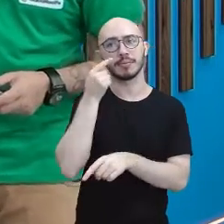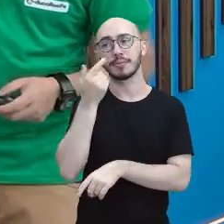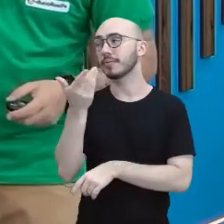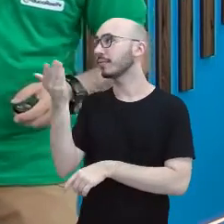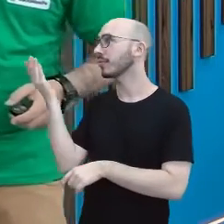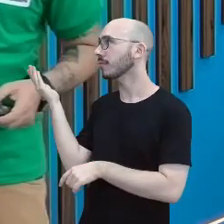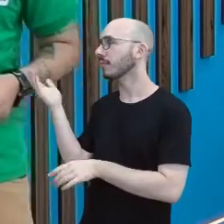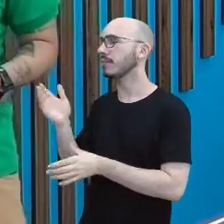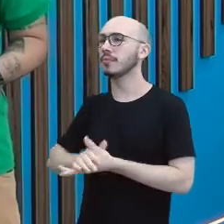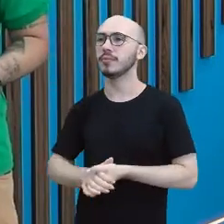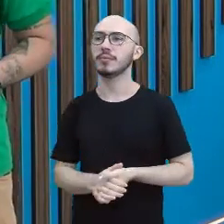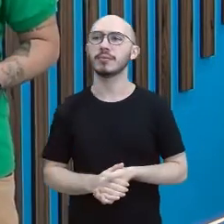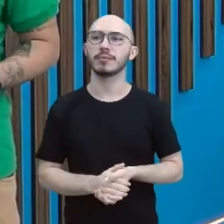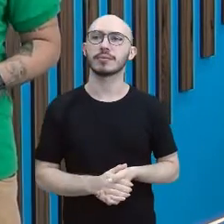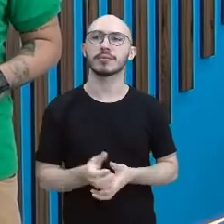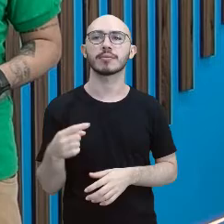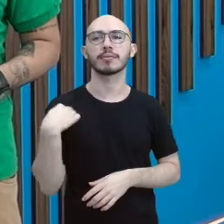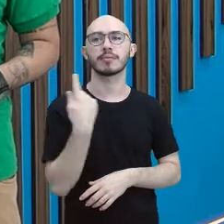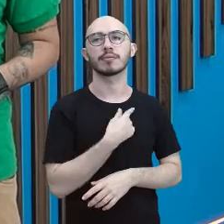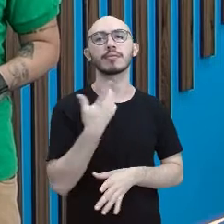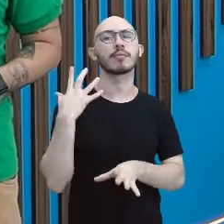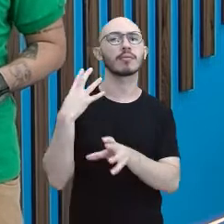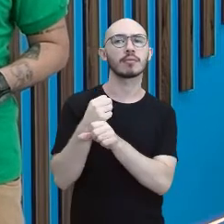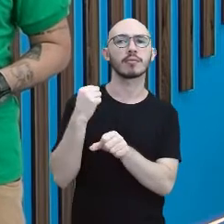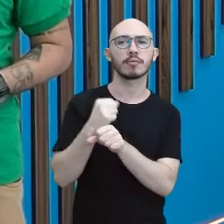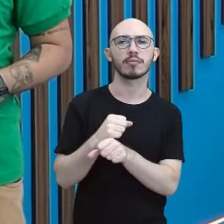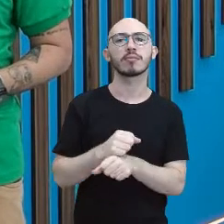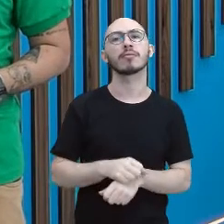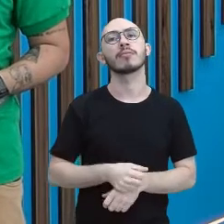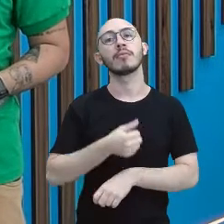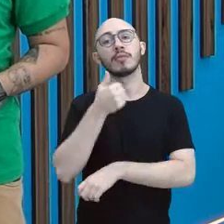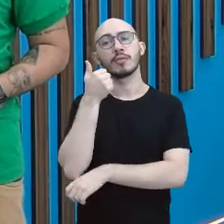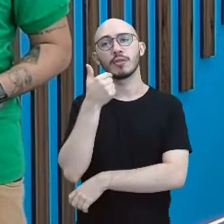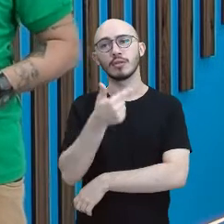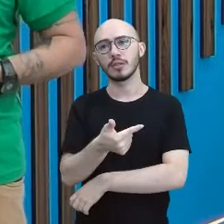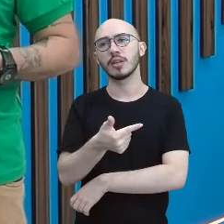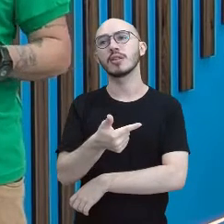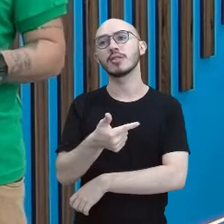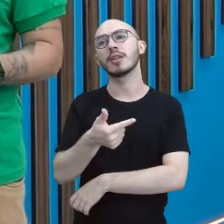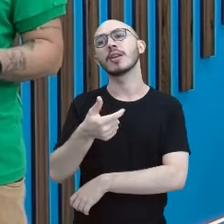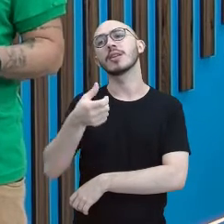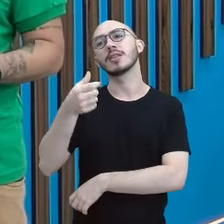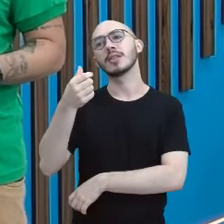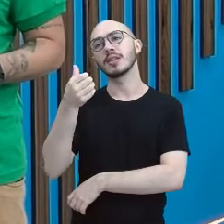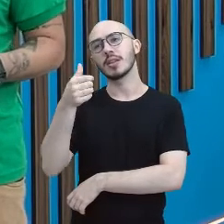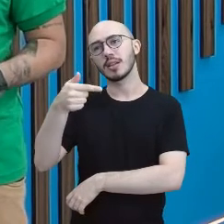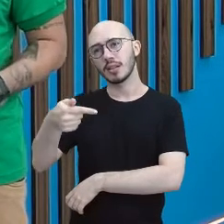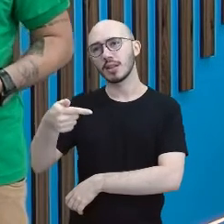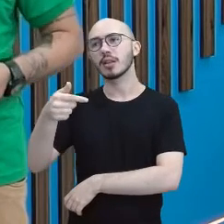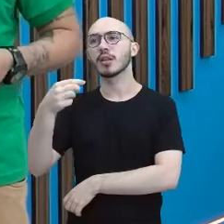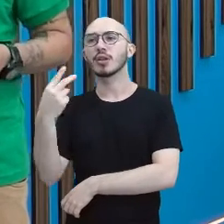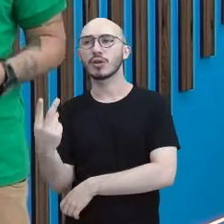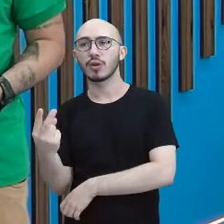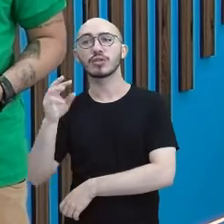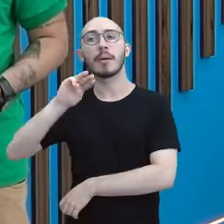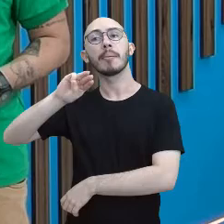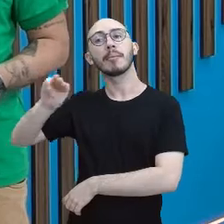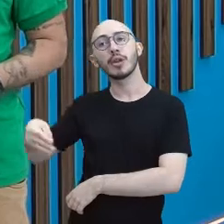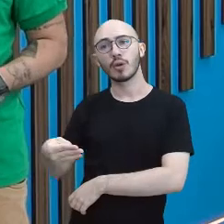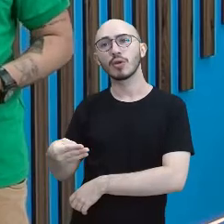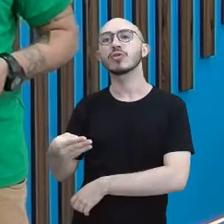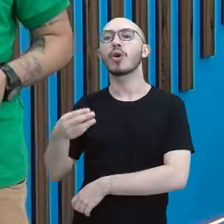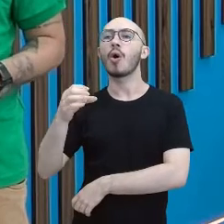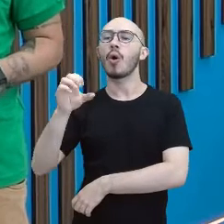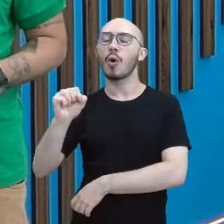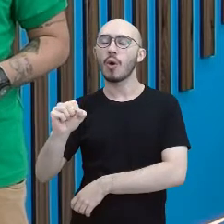seguinte, que a gente conseguiu calcular dizendo que são 272 milhões e 800 mil horas de vídeos